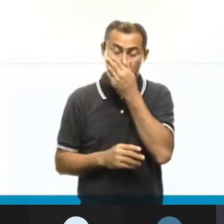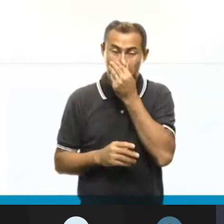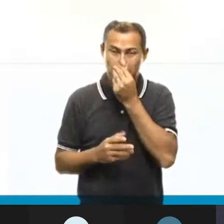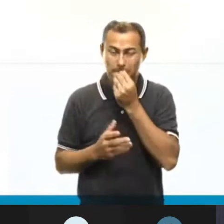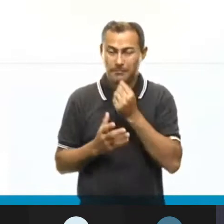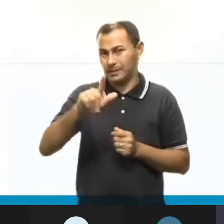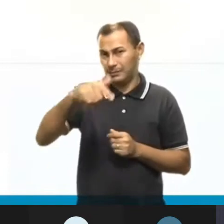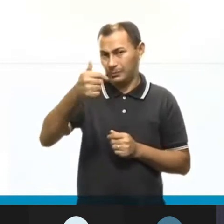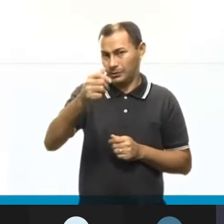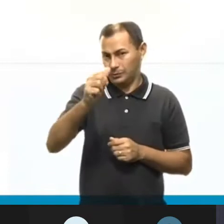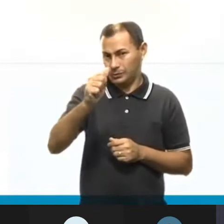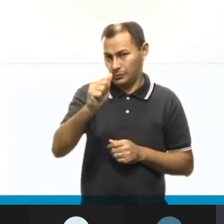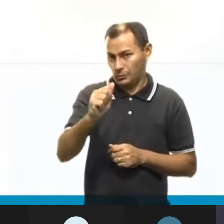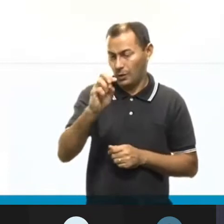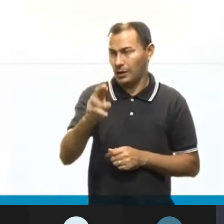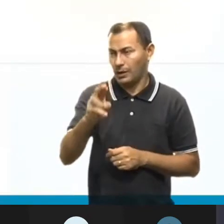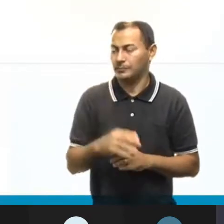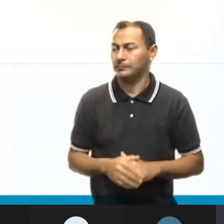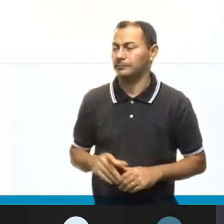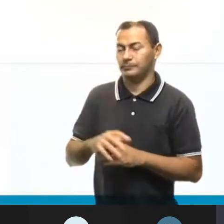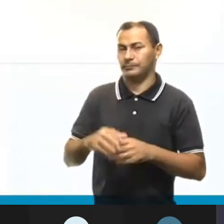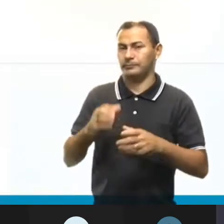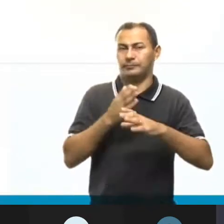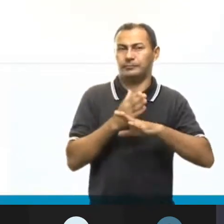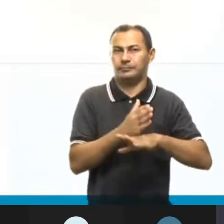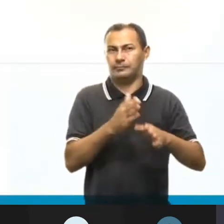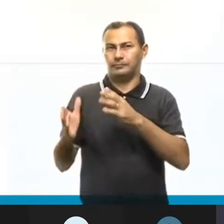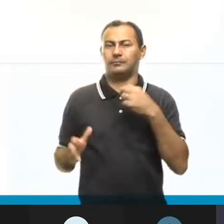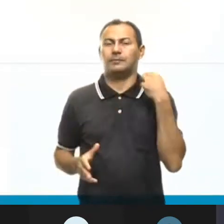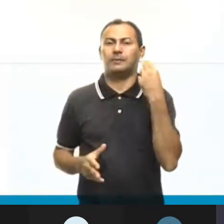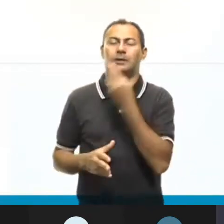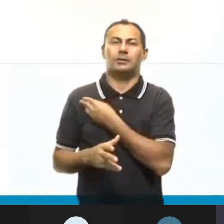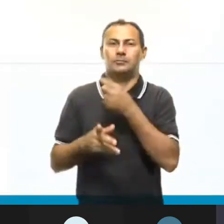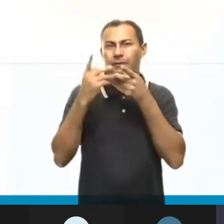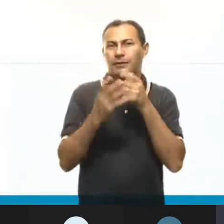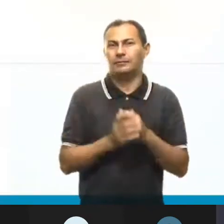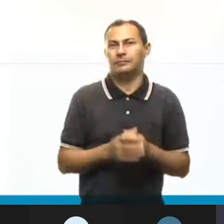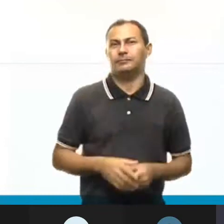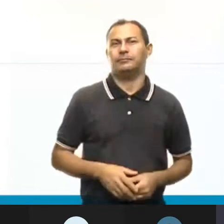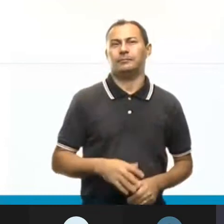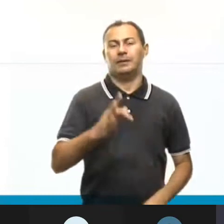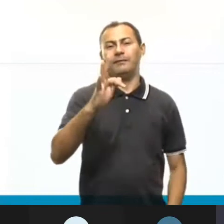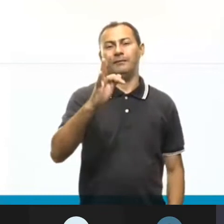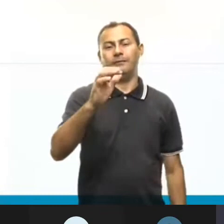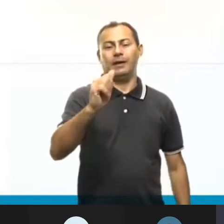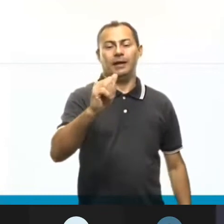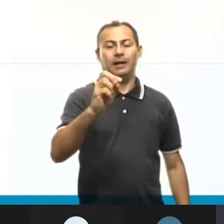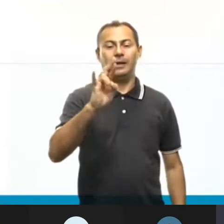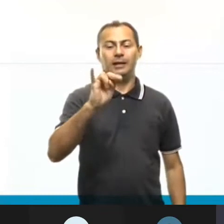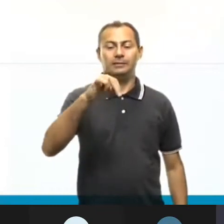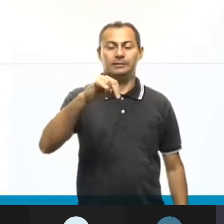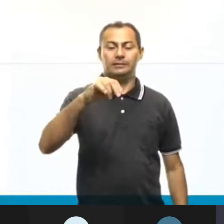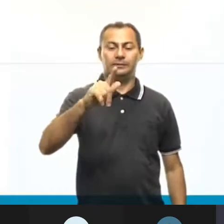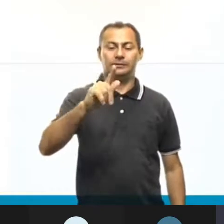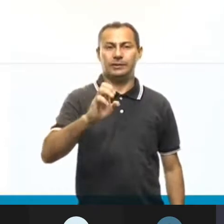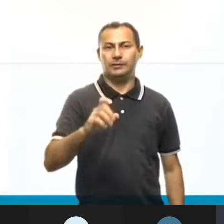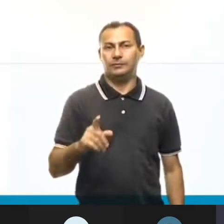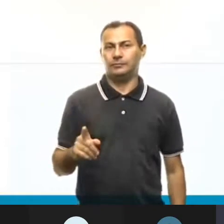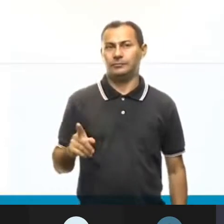E depois esse ar, ele vai passar aqui para essa região aqui, que nós chamamos de faringe.